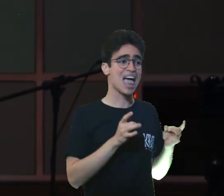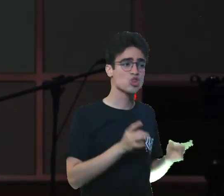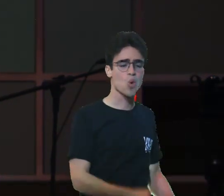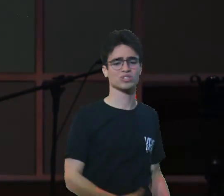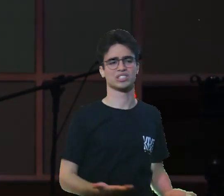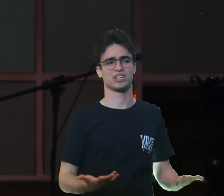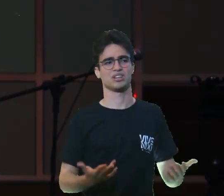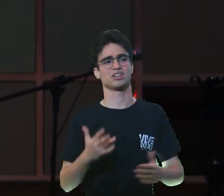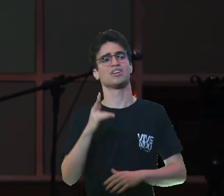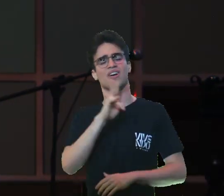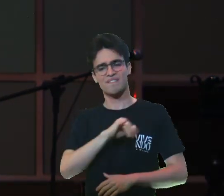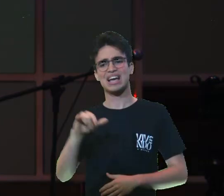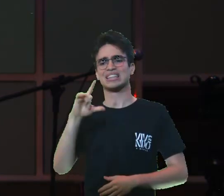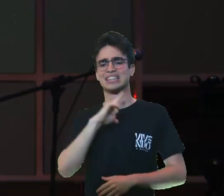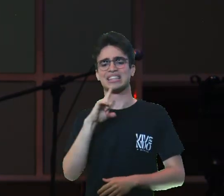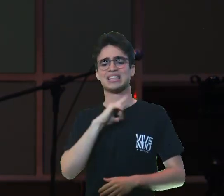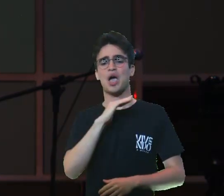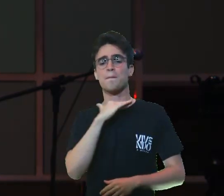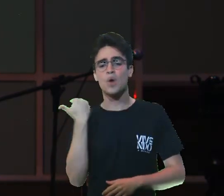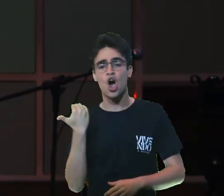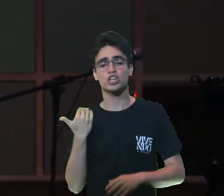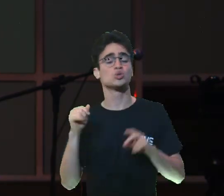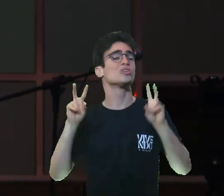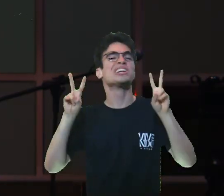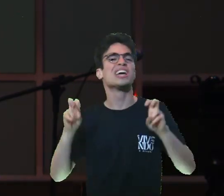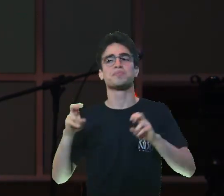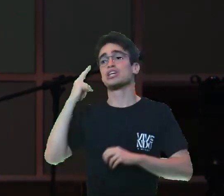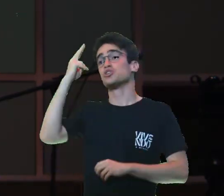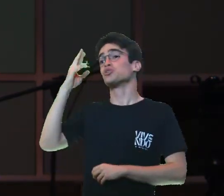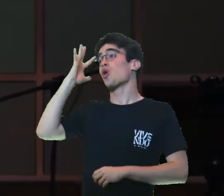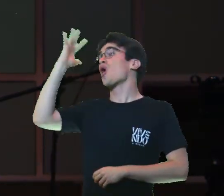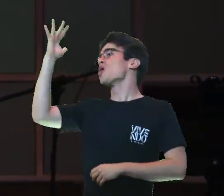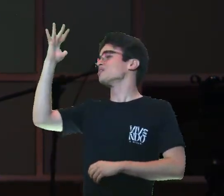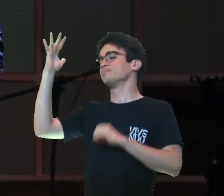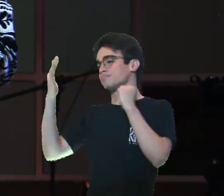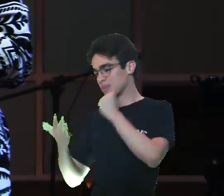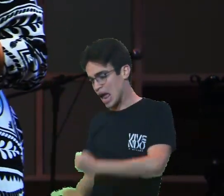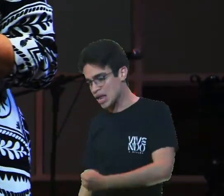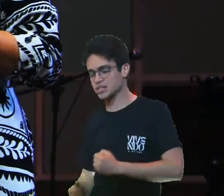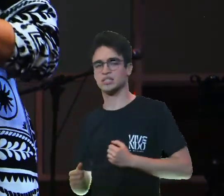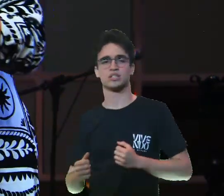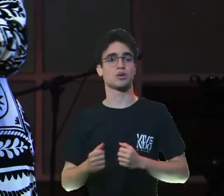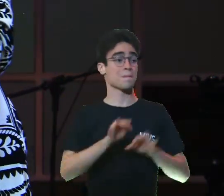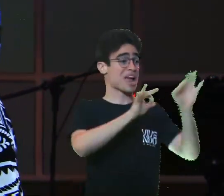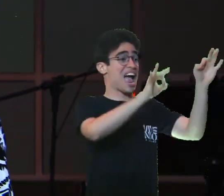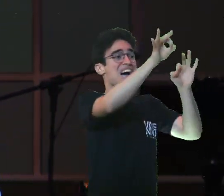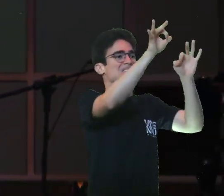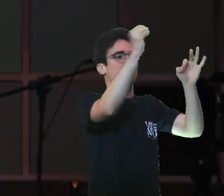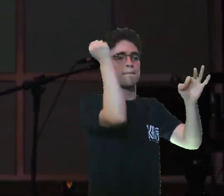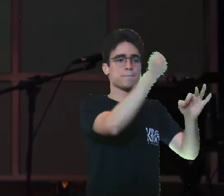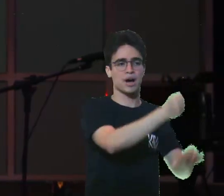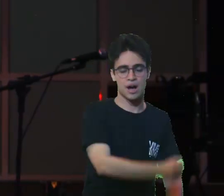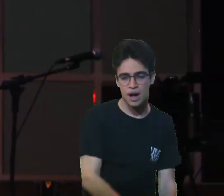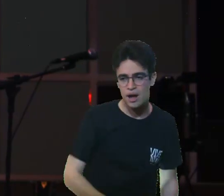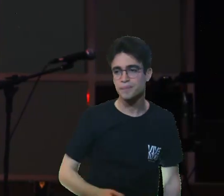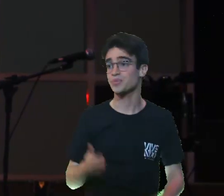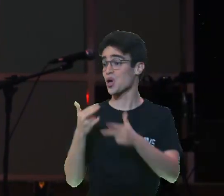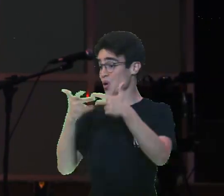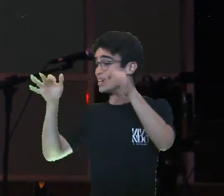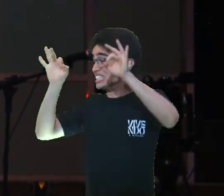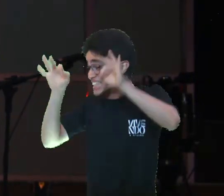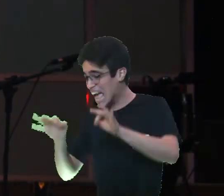envolver morte. Morte de sonhos, morte de planos, morte de coisas